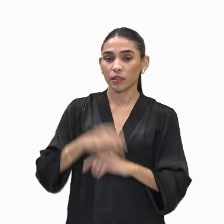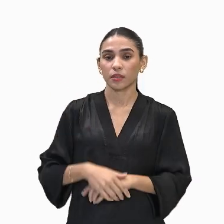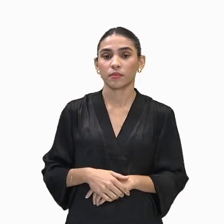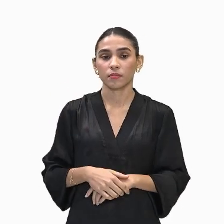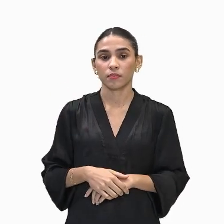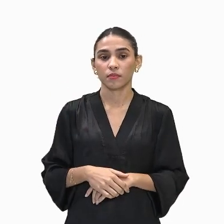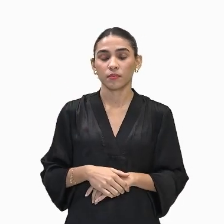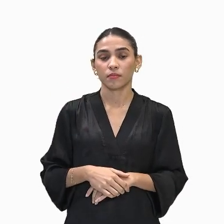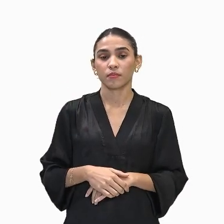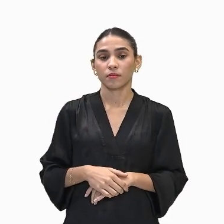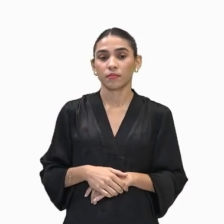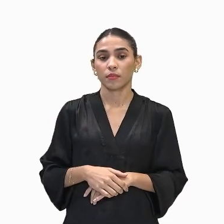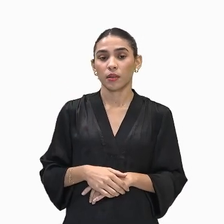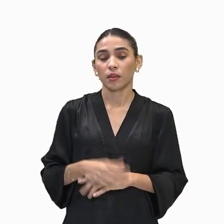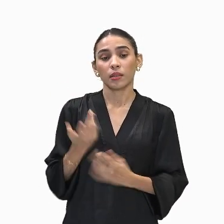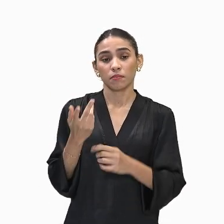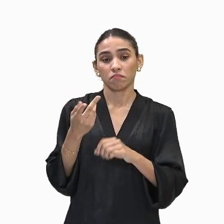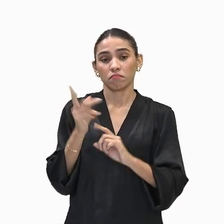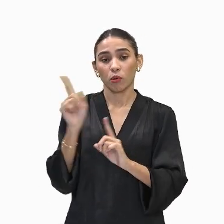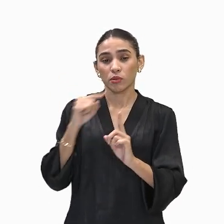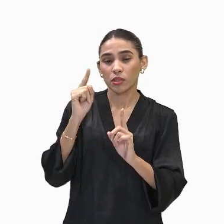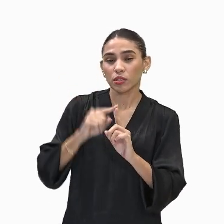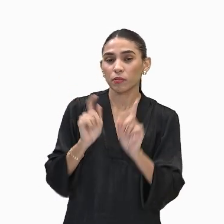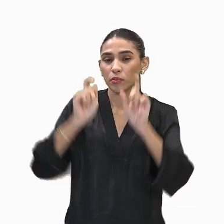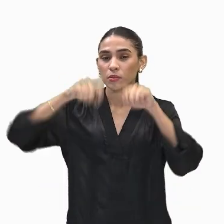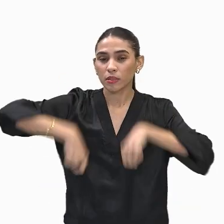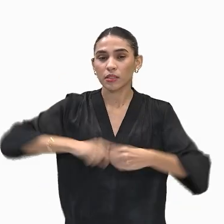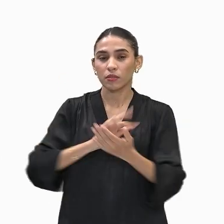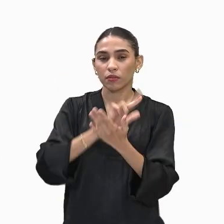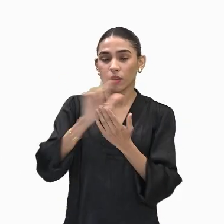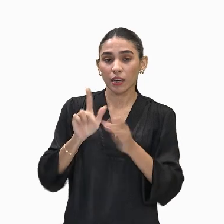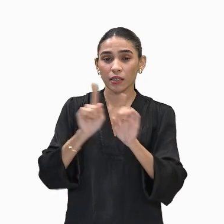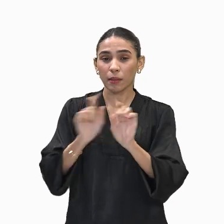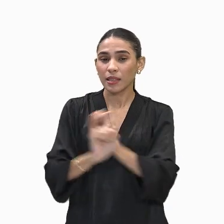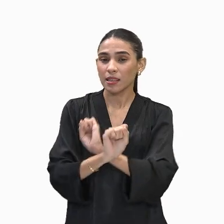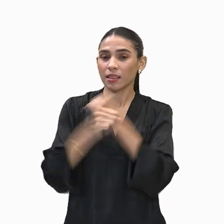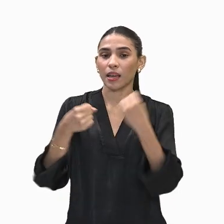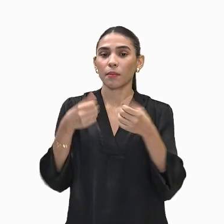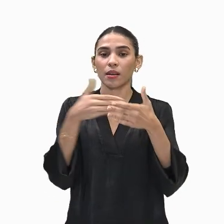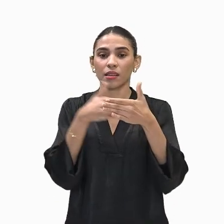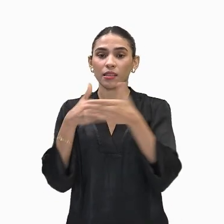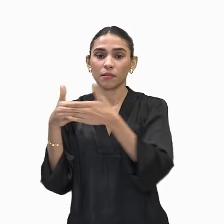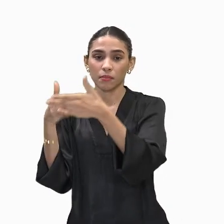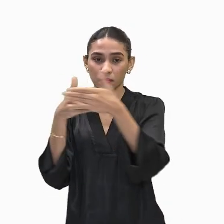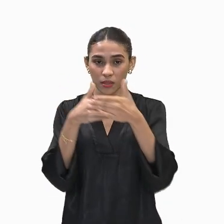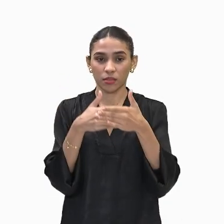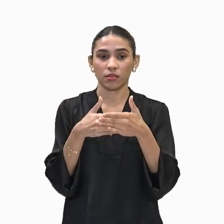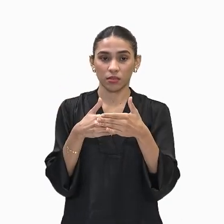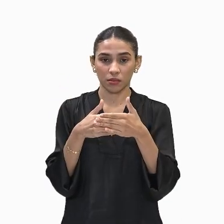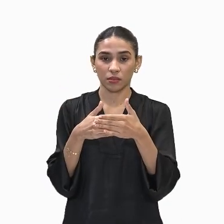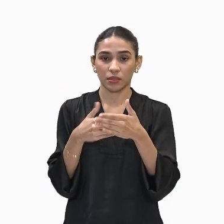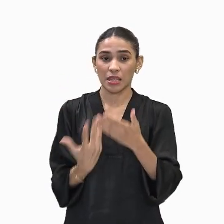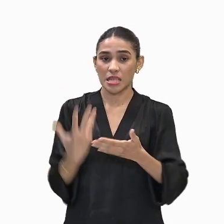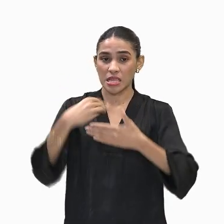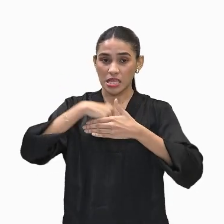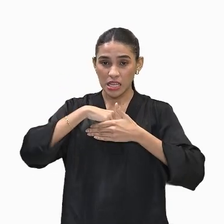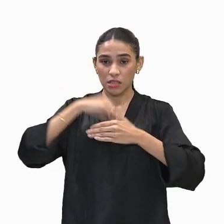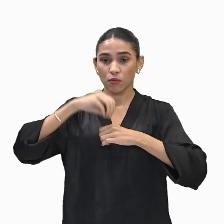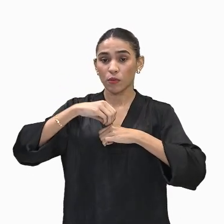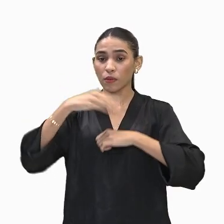de novas possibilidades. Ela rompe, né, busca romper limites interiores